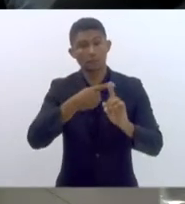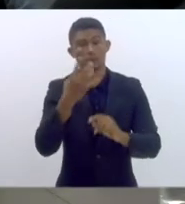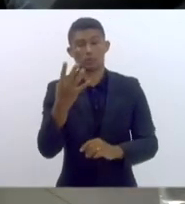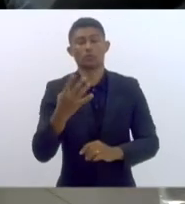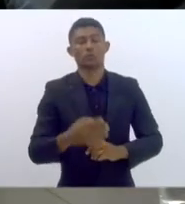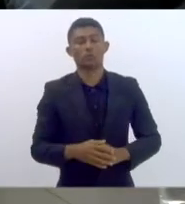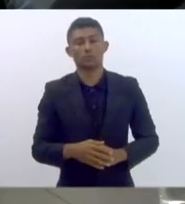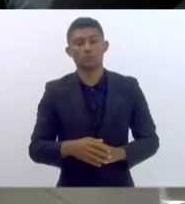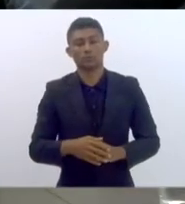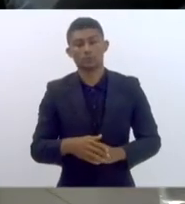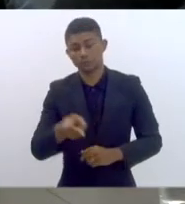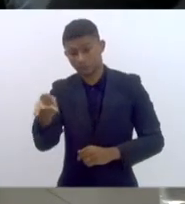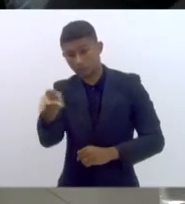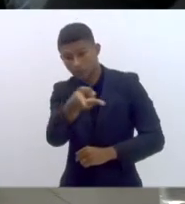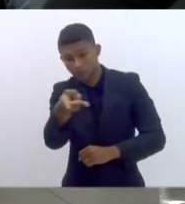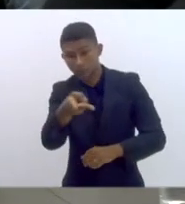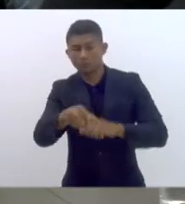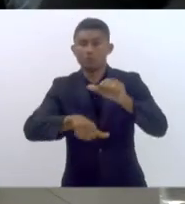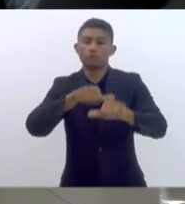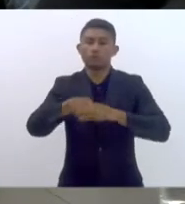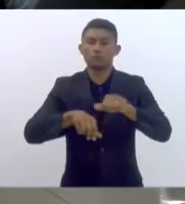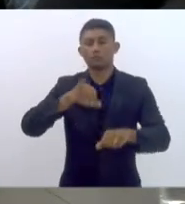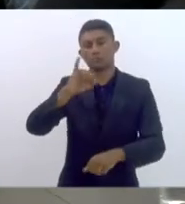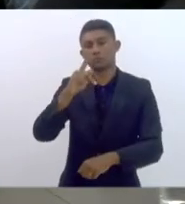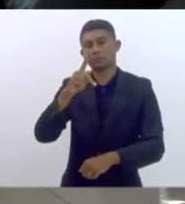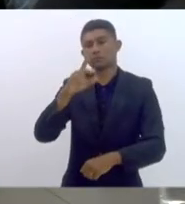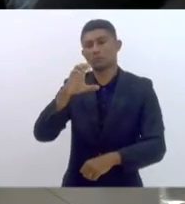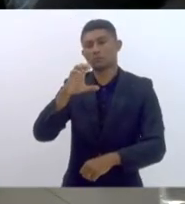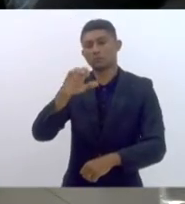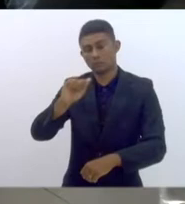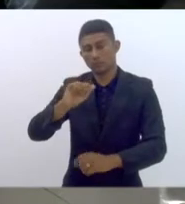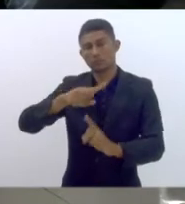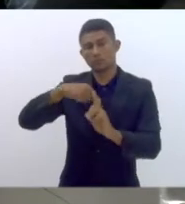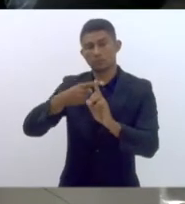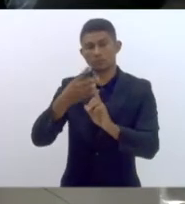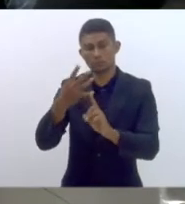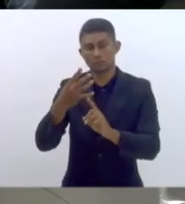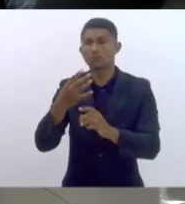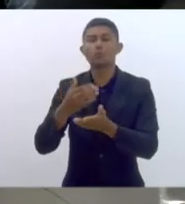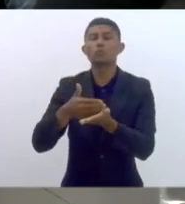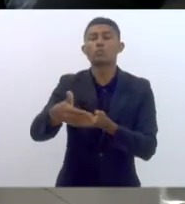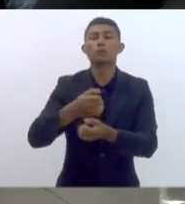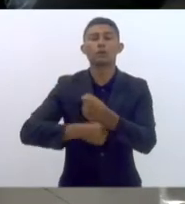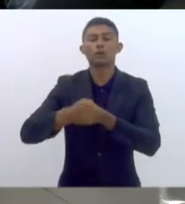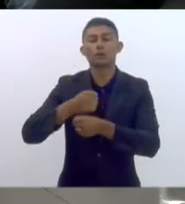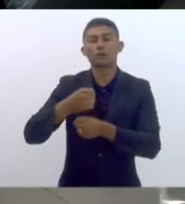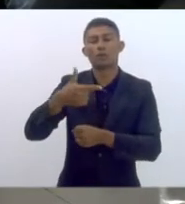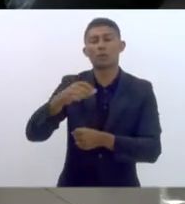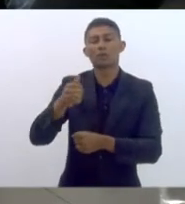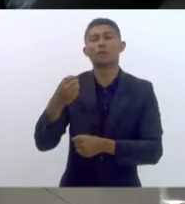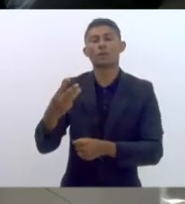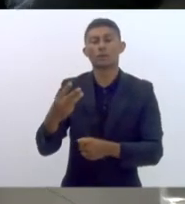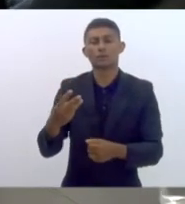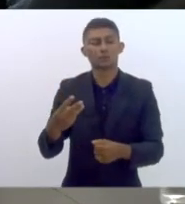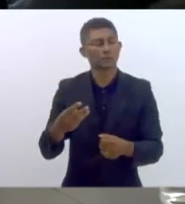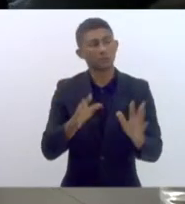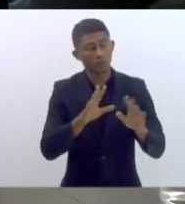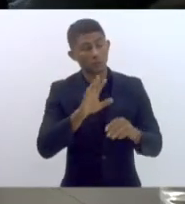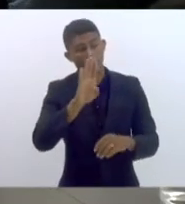Todas as duas passam em IPCA mais 4? Exato. Mas só a partir de 13? É, no caso do Bacen-Banerje, a partir de